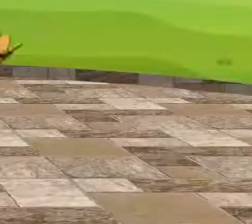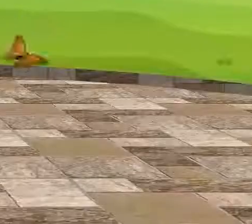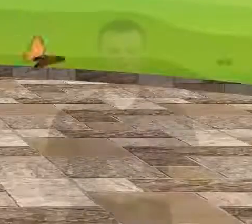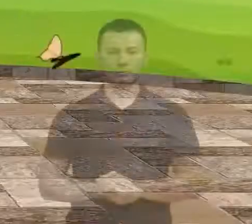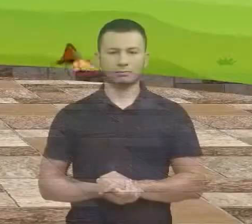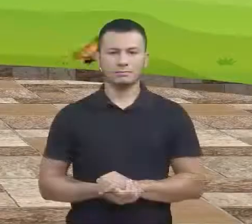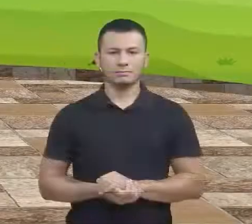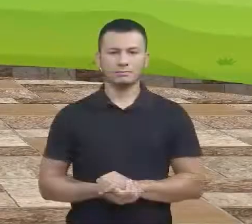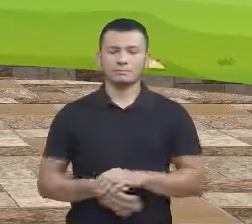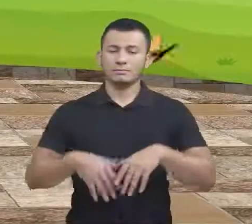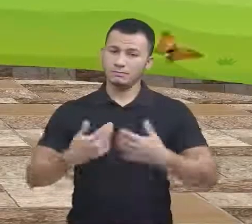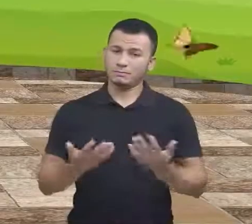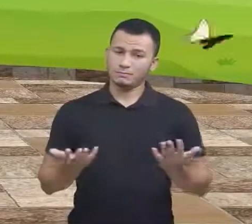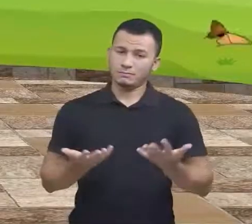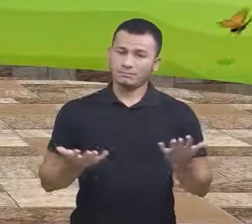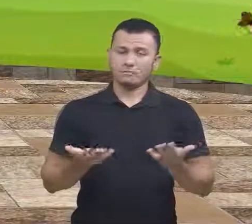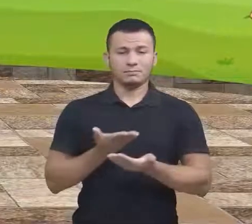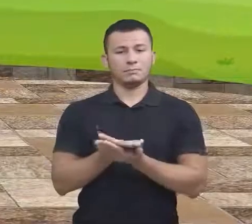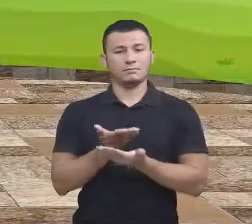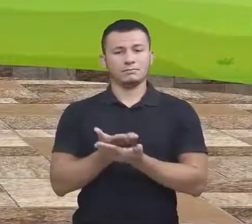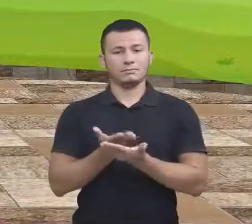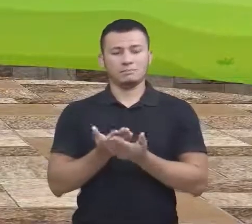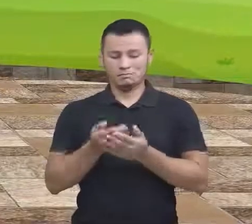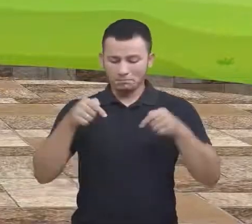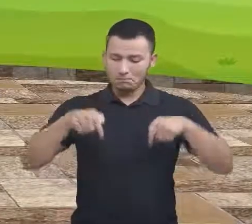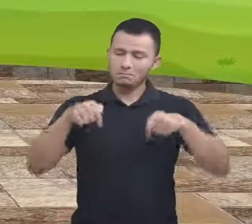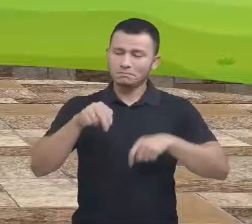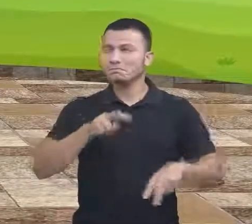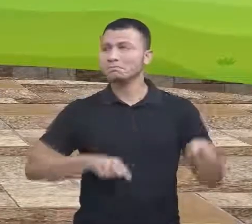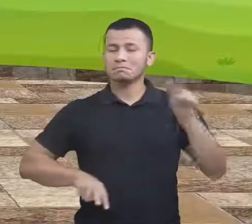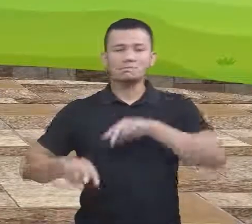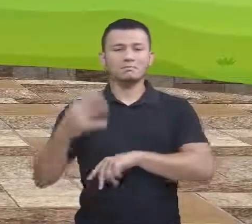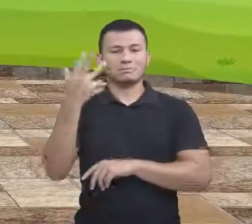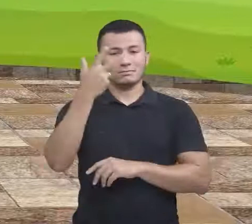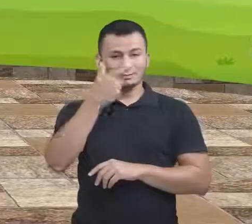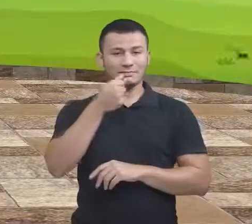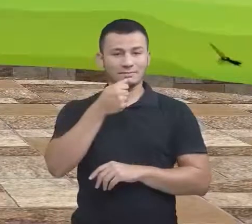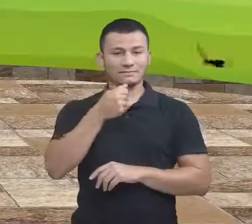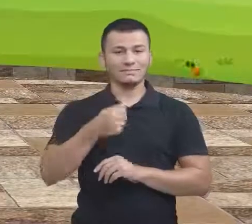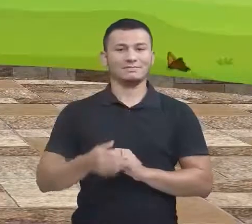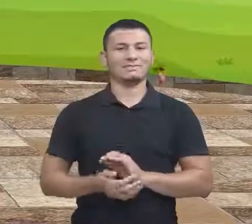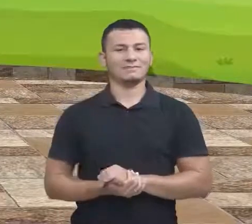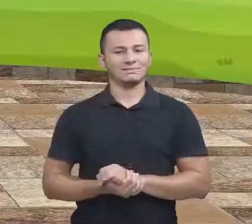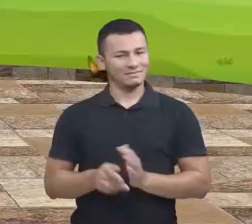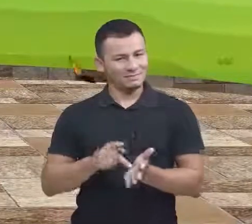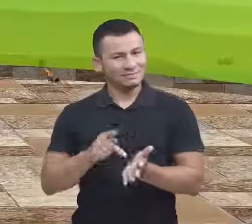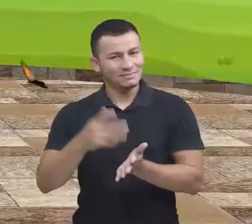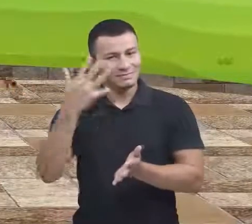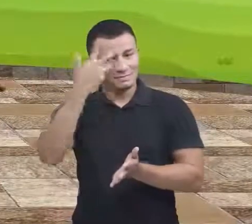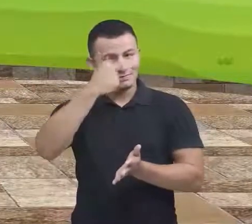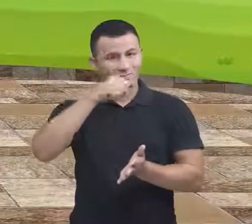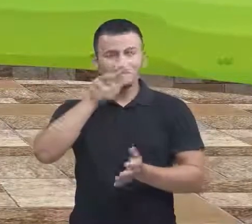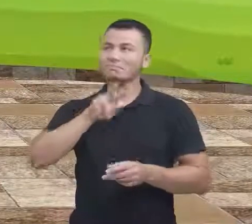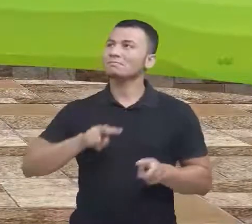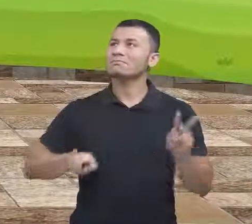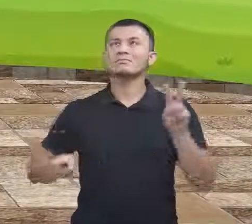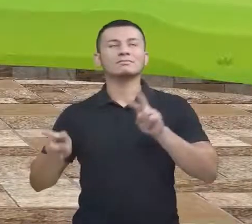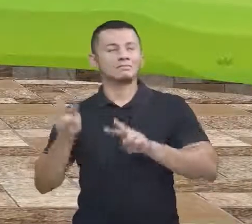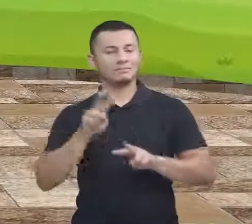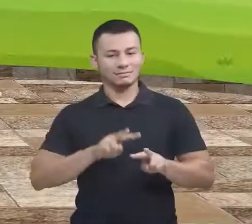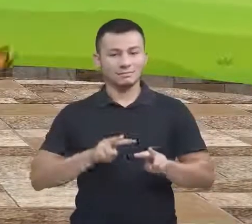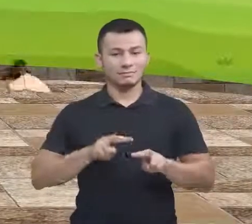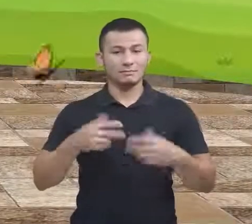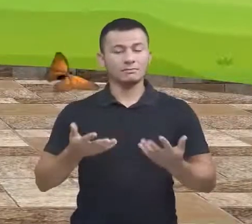e hoje nossa aula começa nesse lindo lugar bonito né Nós vamos